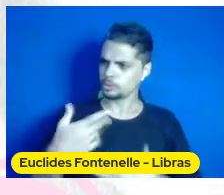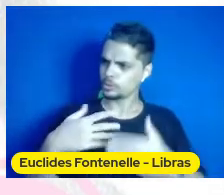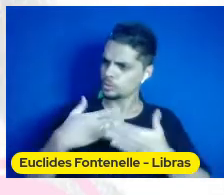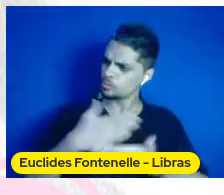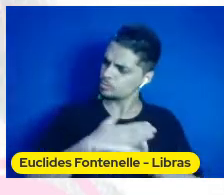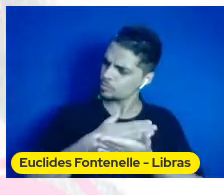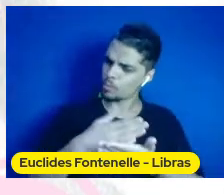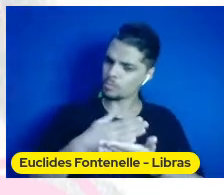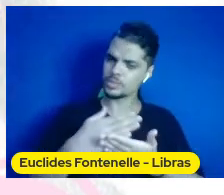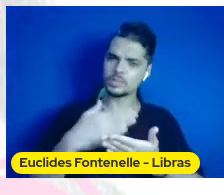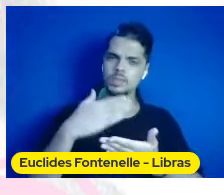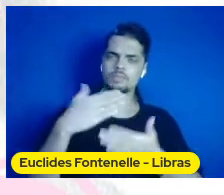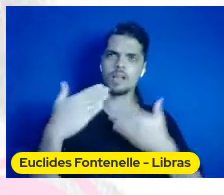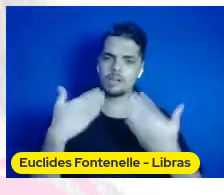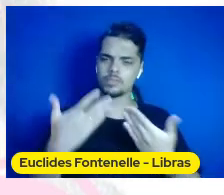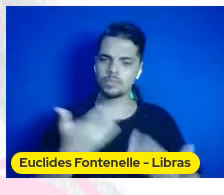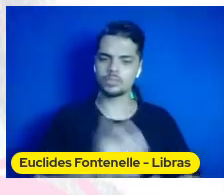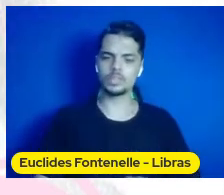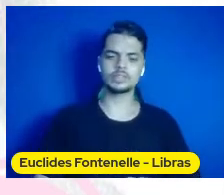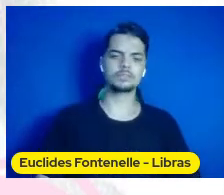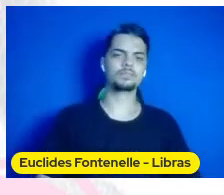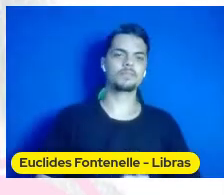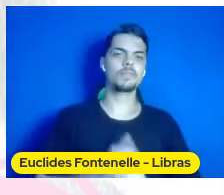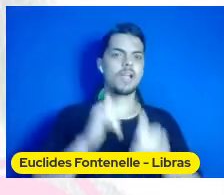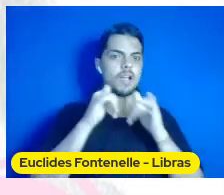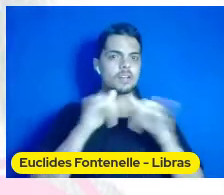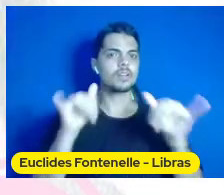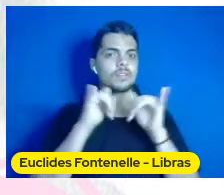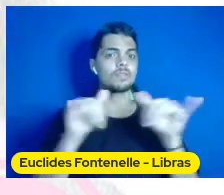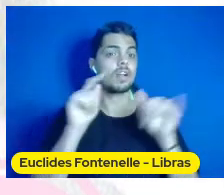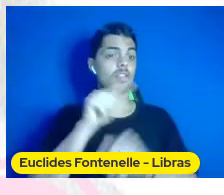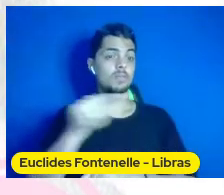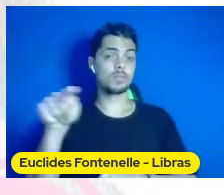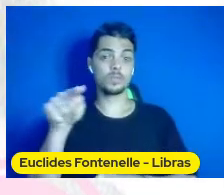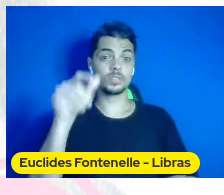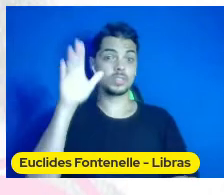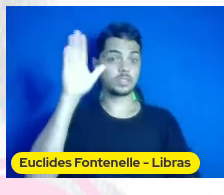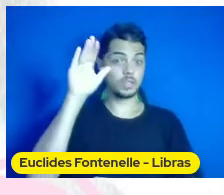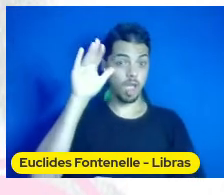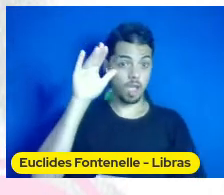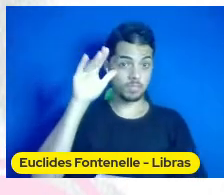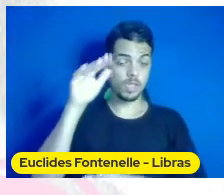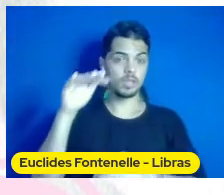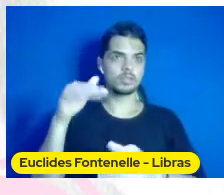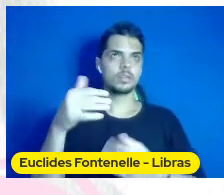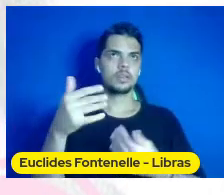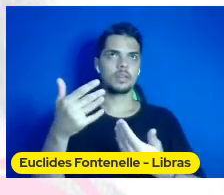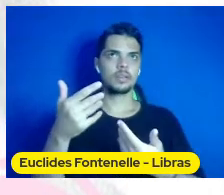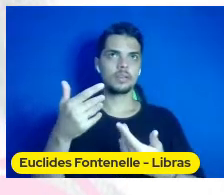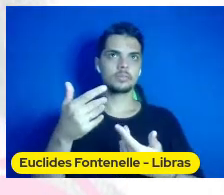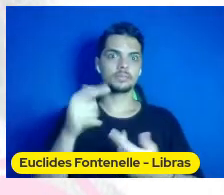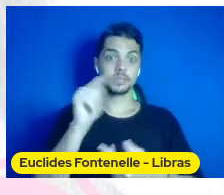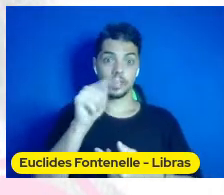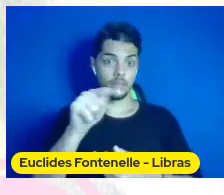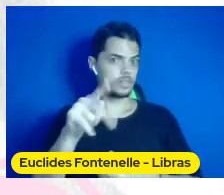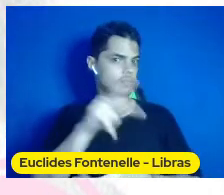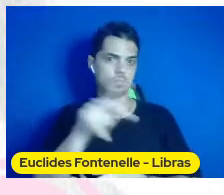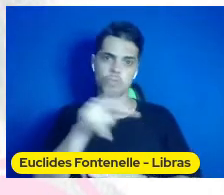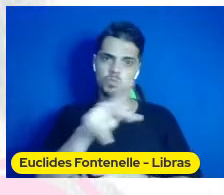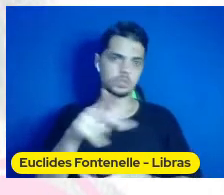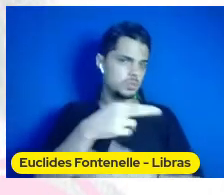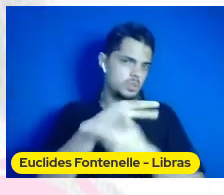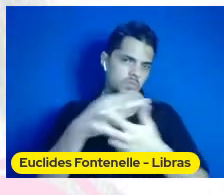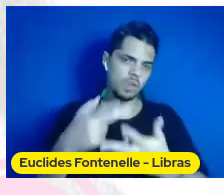para vocês que quem está nos assistindo são professores, professoras e estudantes da educação